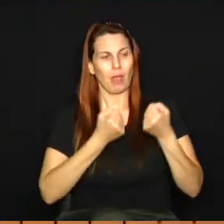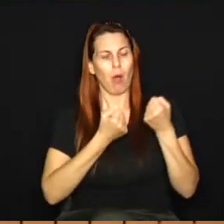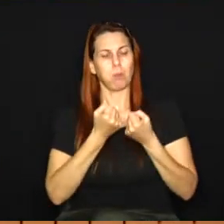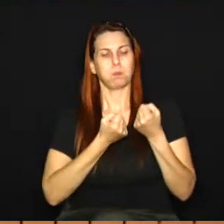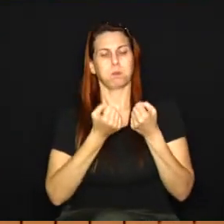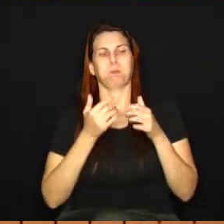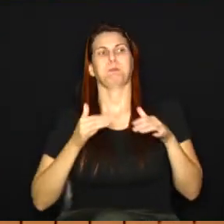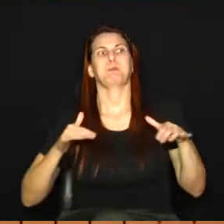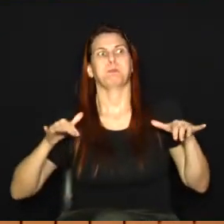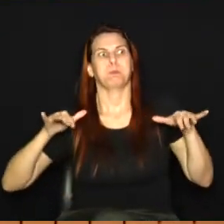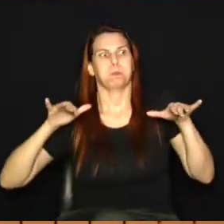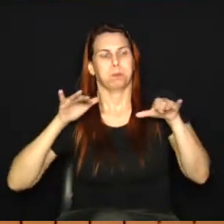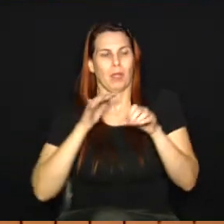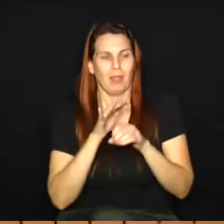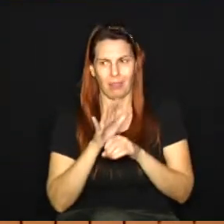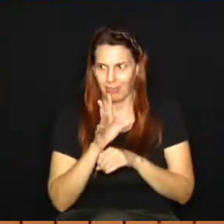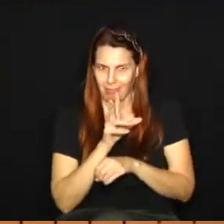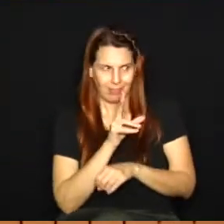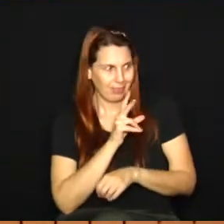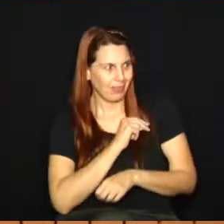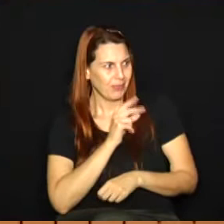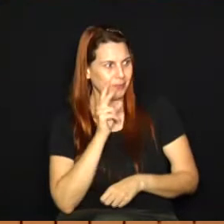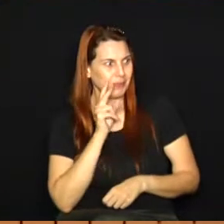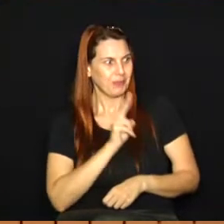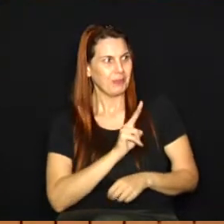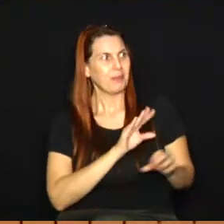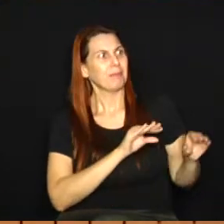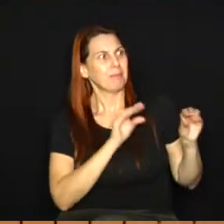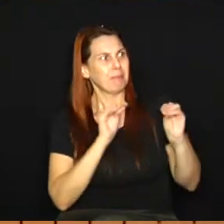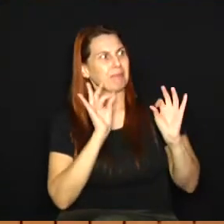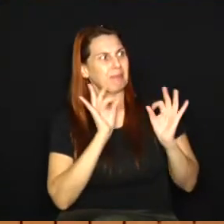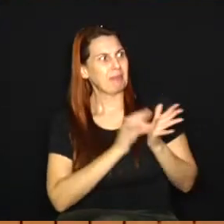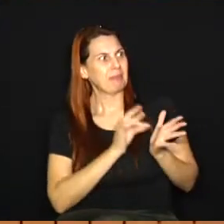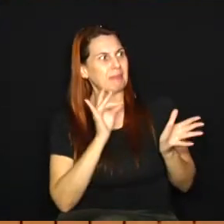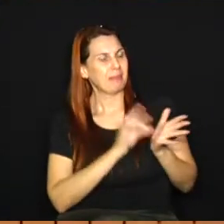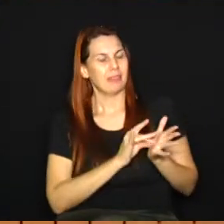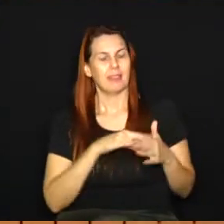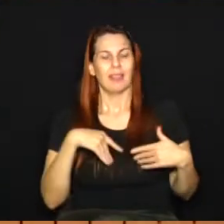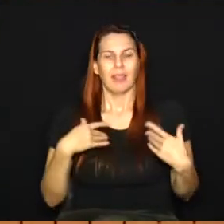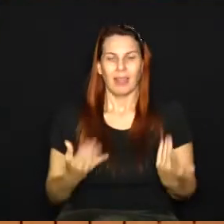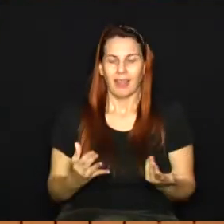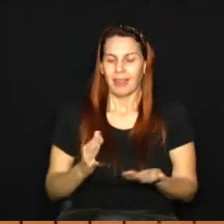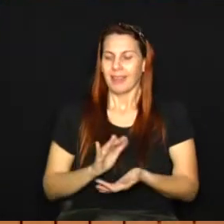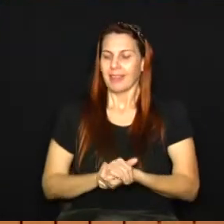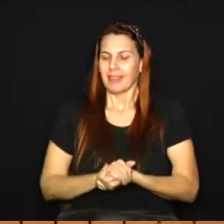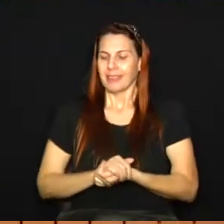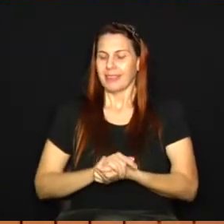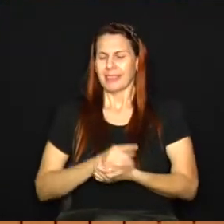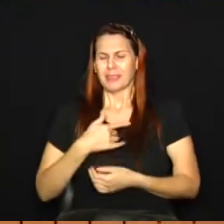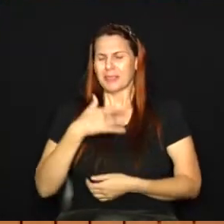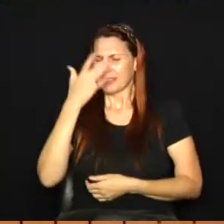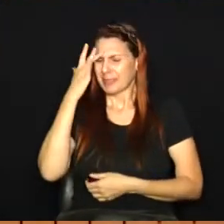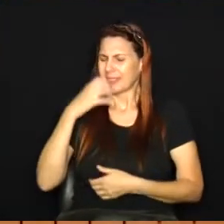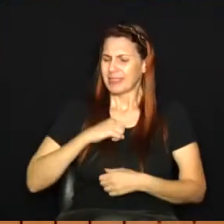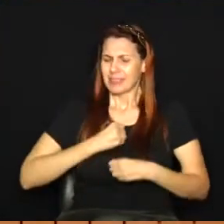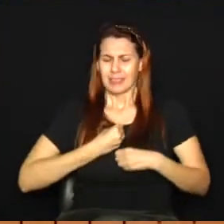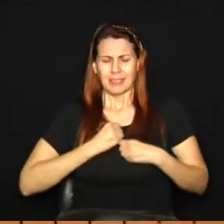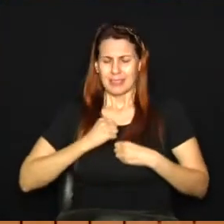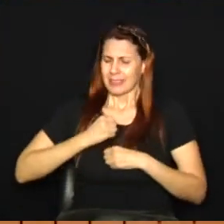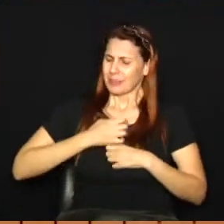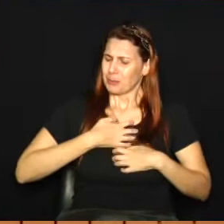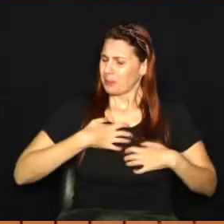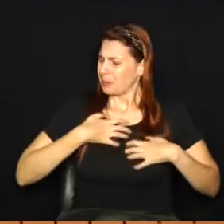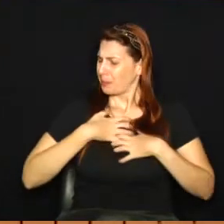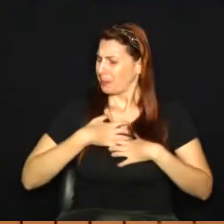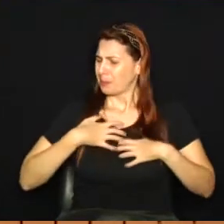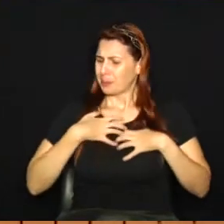cheio. Eu falei assim, nossa, né? Uma mudança para valer. Mas numa incerteza, numa insegurança muito grande. Eu falei